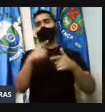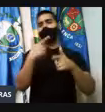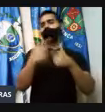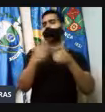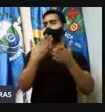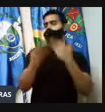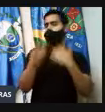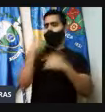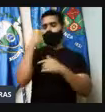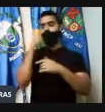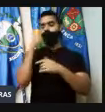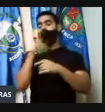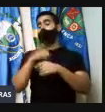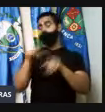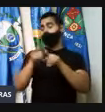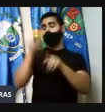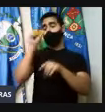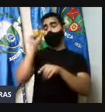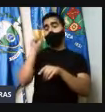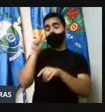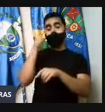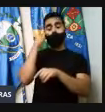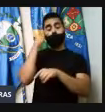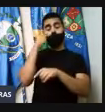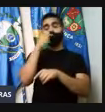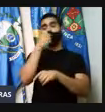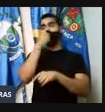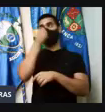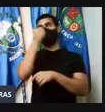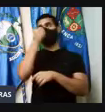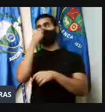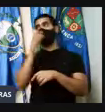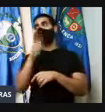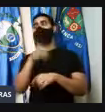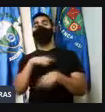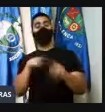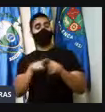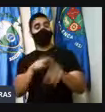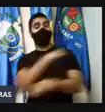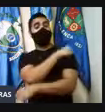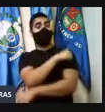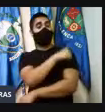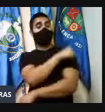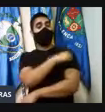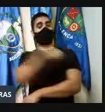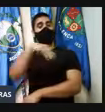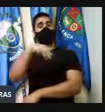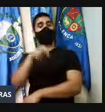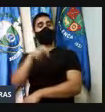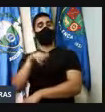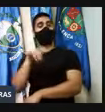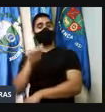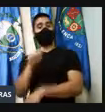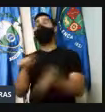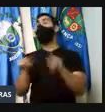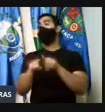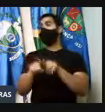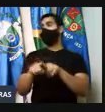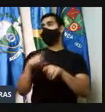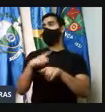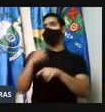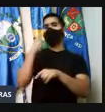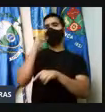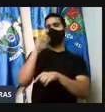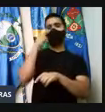tem gente que tem a baixa visão até num olho só. Eu cito aí o caso da enfermeira Márcia, né, além dela só ter televisão em um